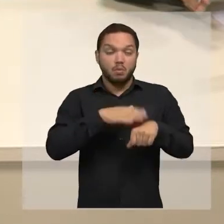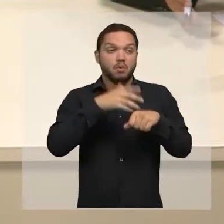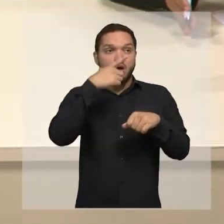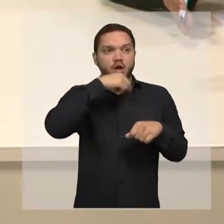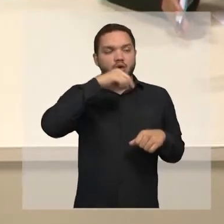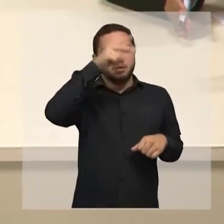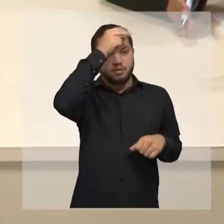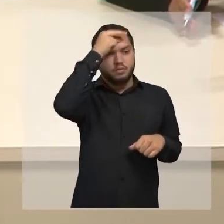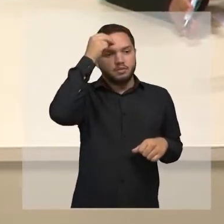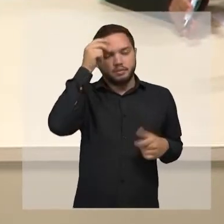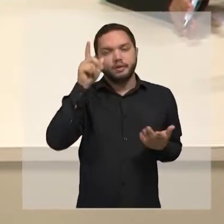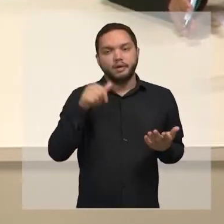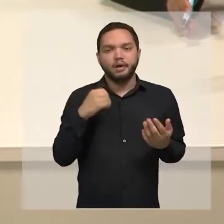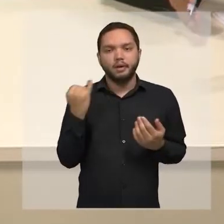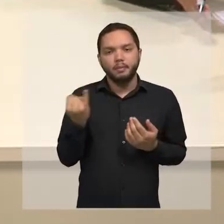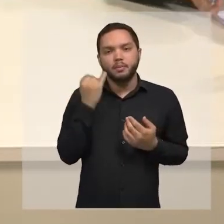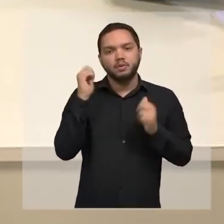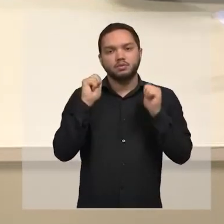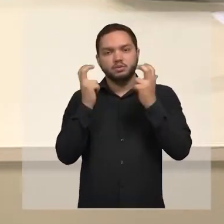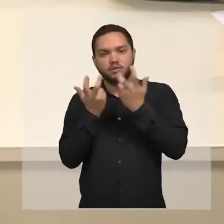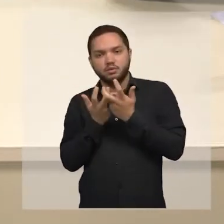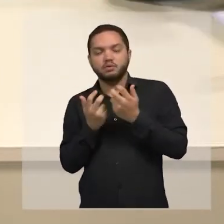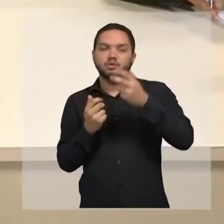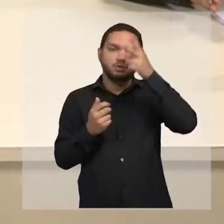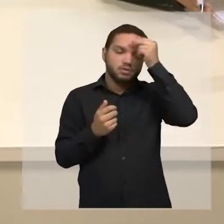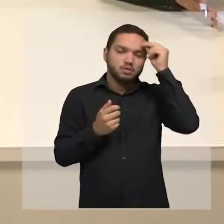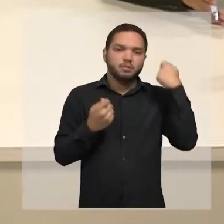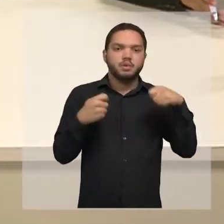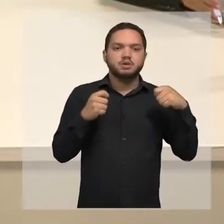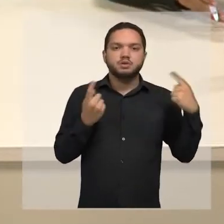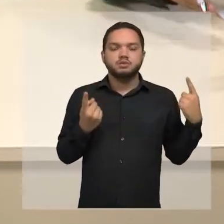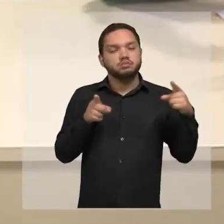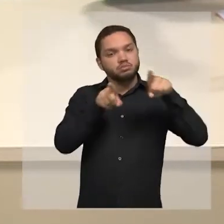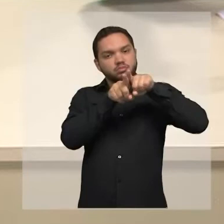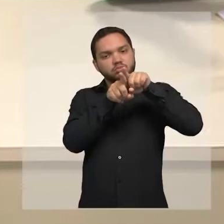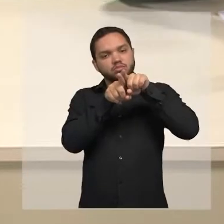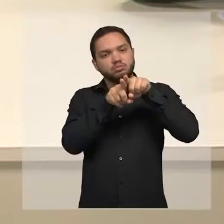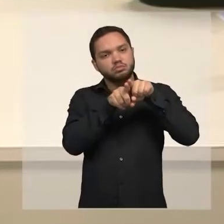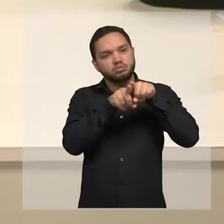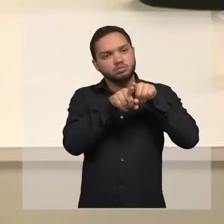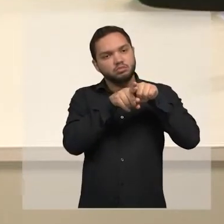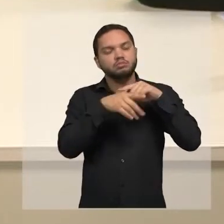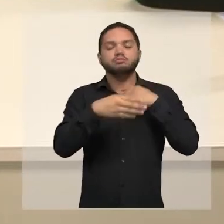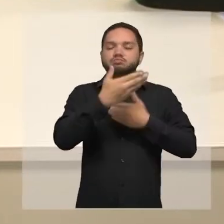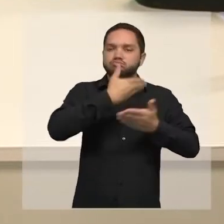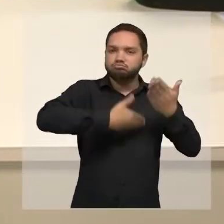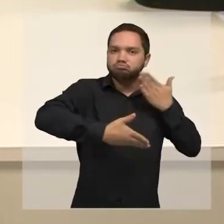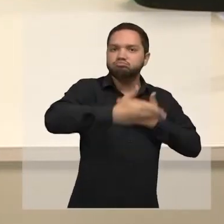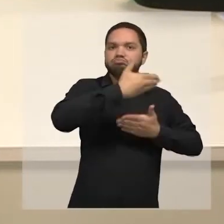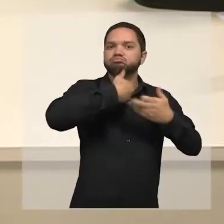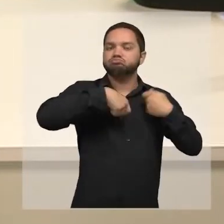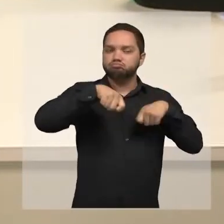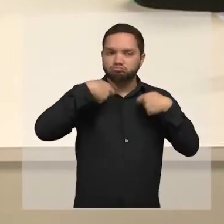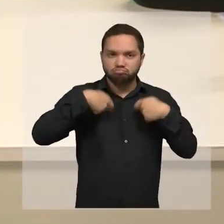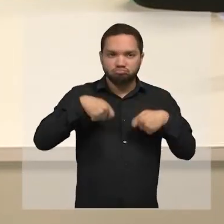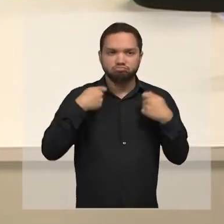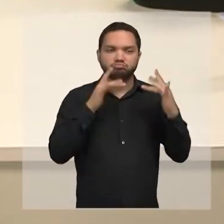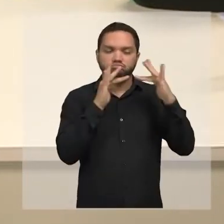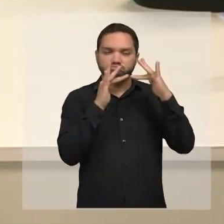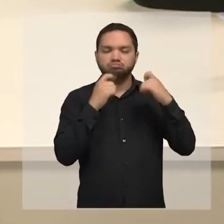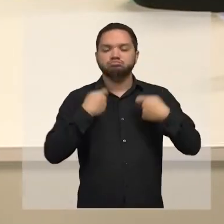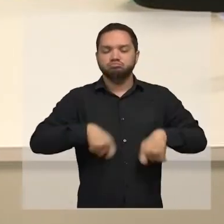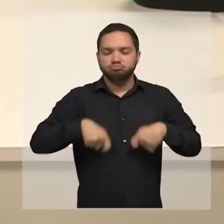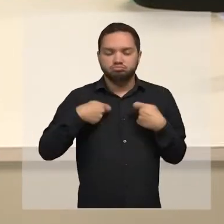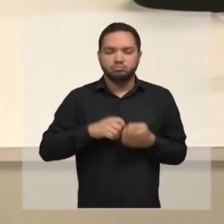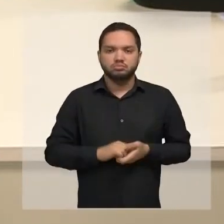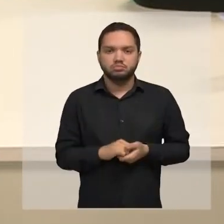importantes propostas pelo Poder Executivo. Daí a importância da Câmara e a Prefeitura terem esta relação independente, mas harmônica, né, entre